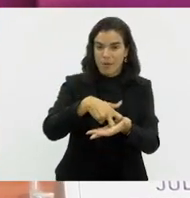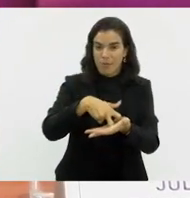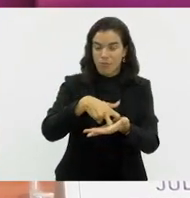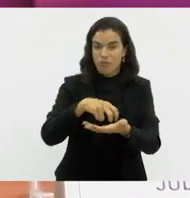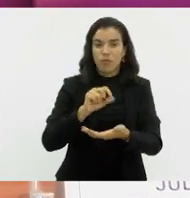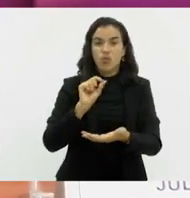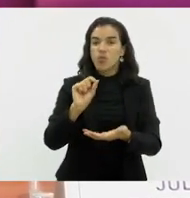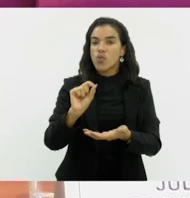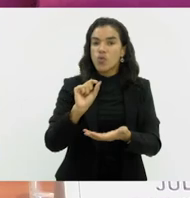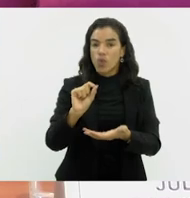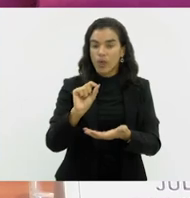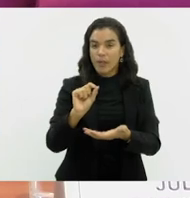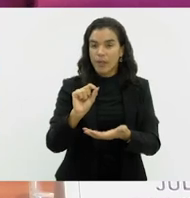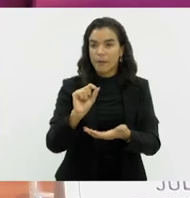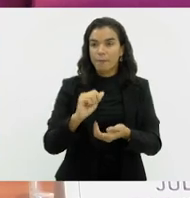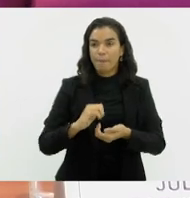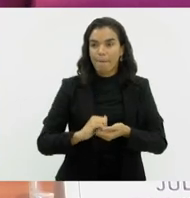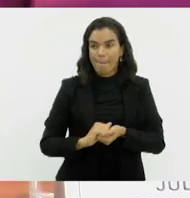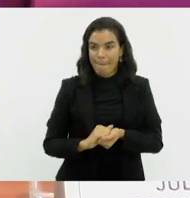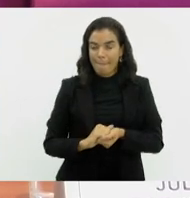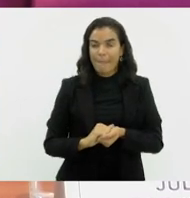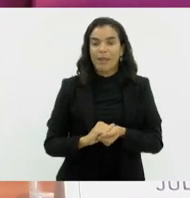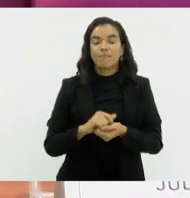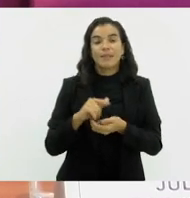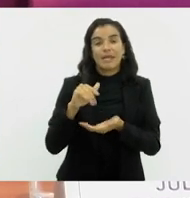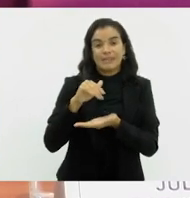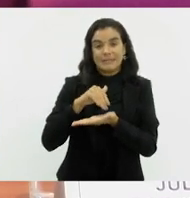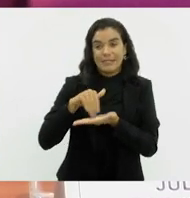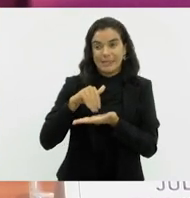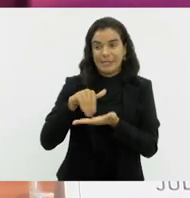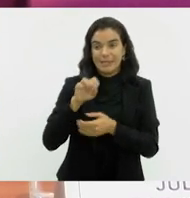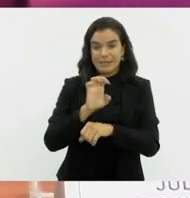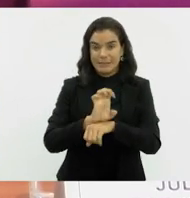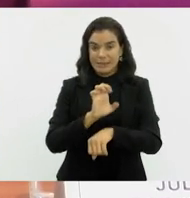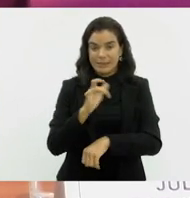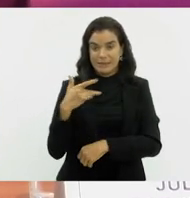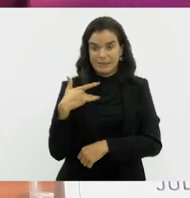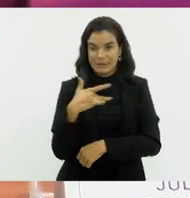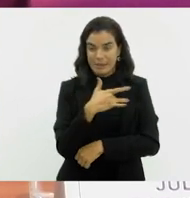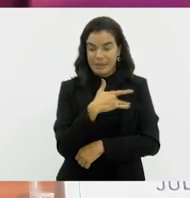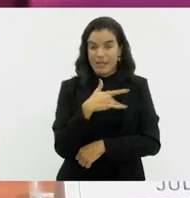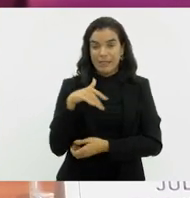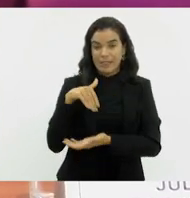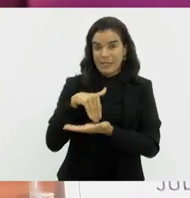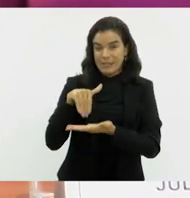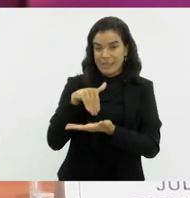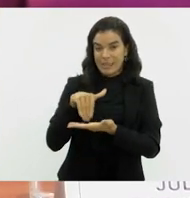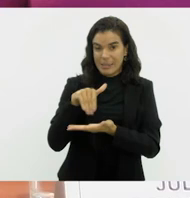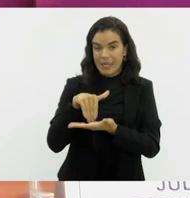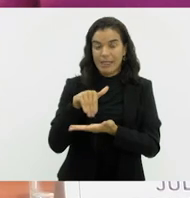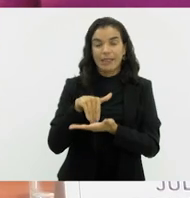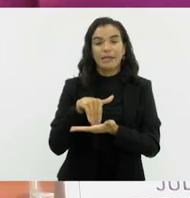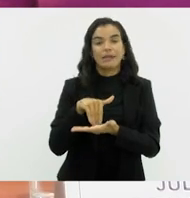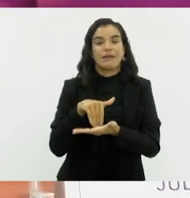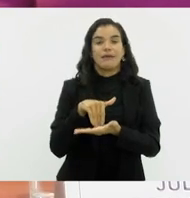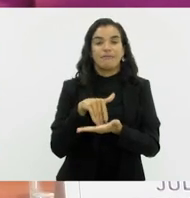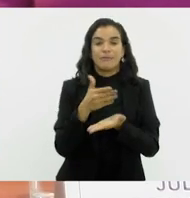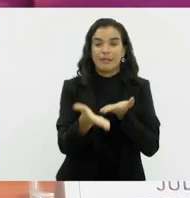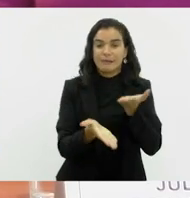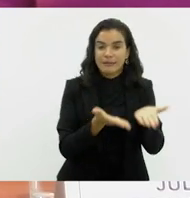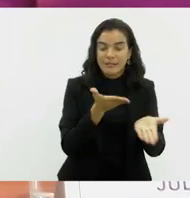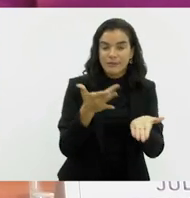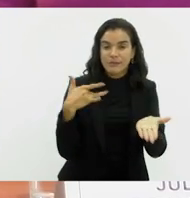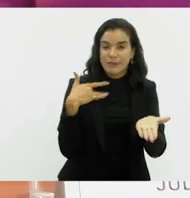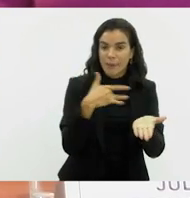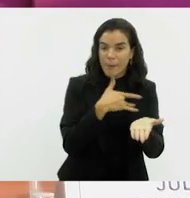gestão compartilhada entre a Secretaria de Estado de Saúde e a Secretaria de Atenção Penitenciária, através